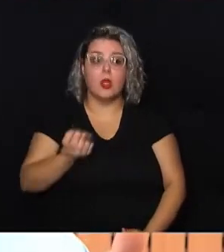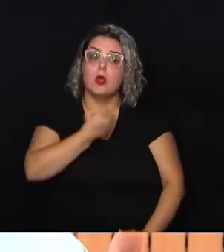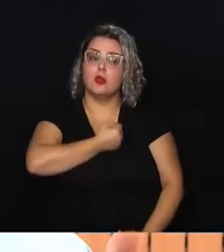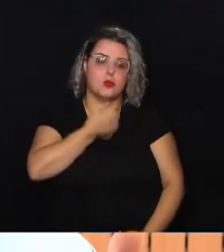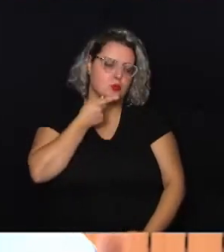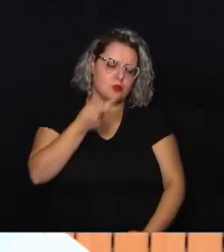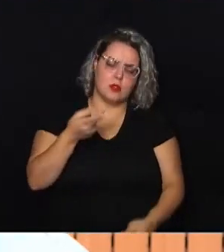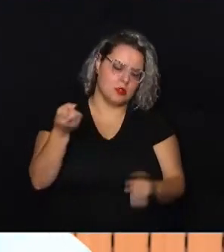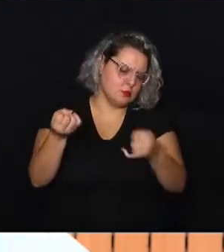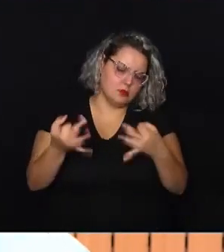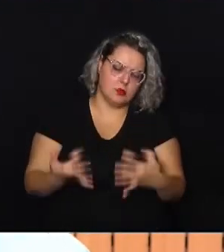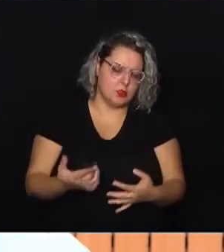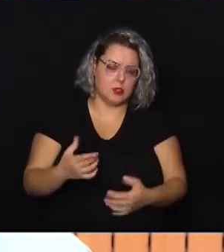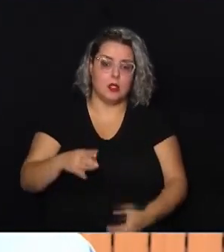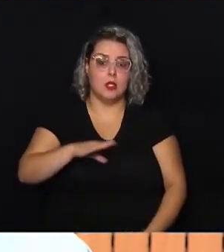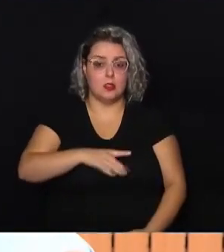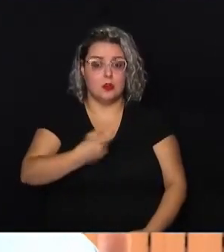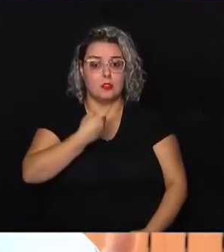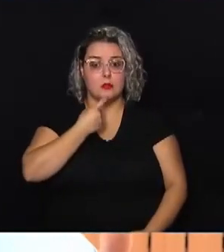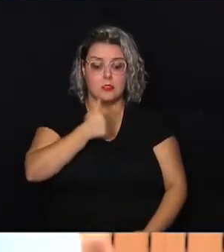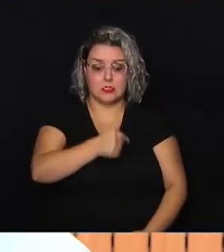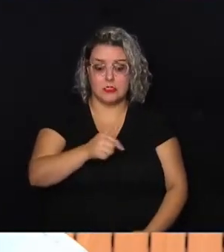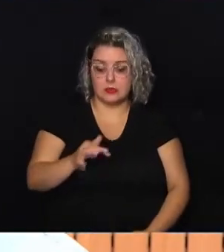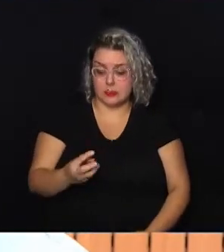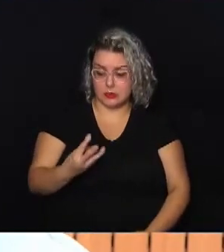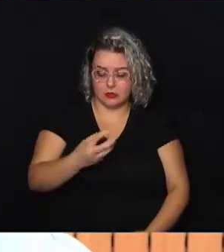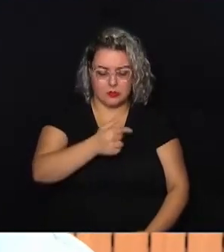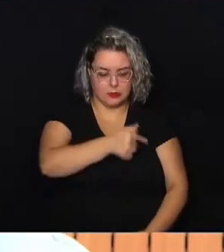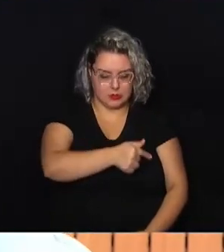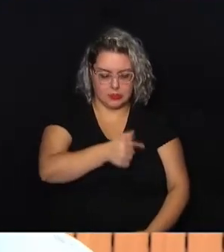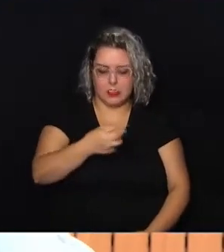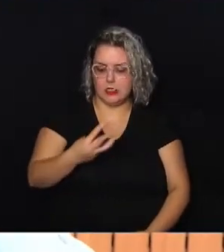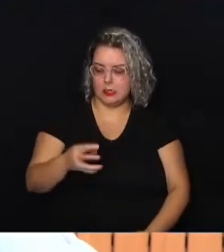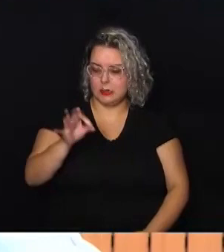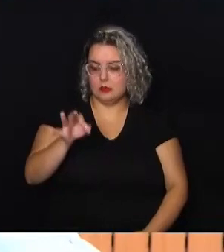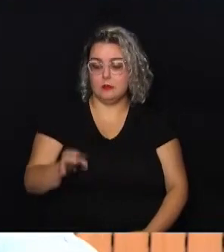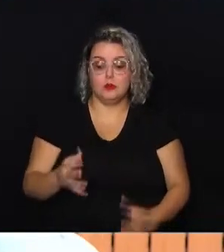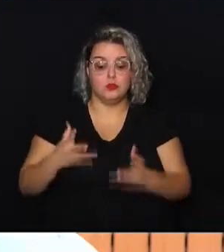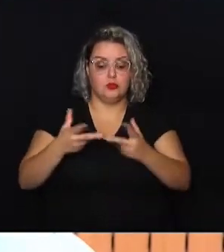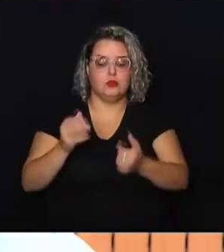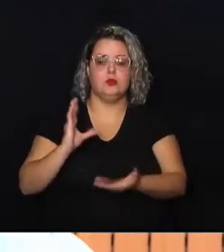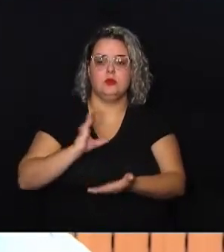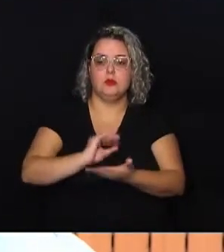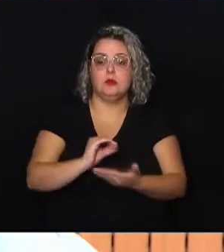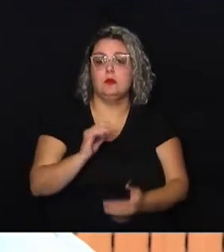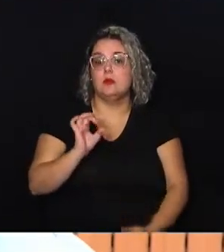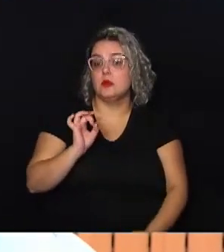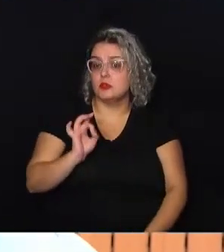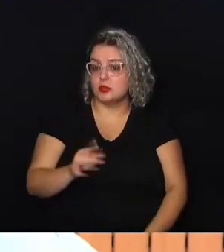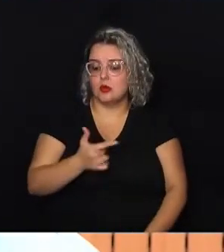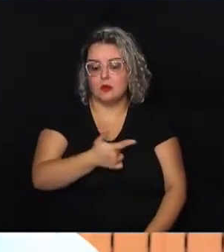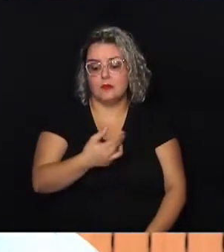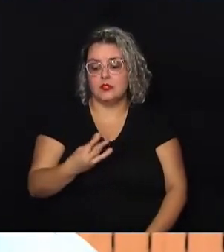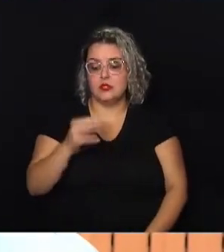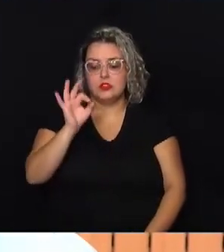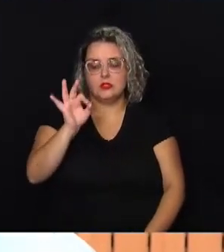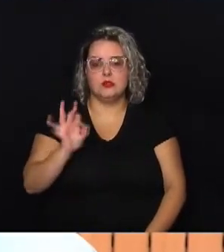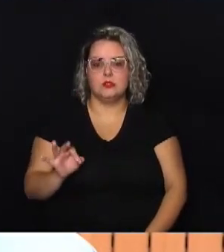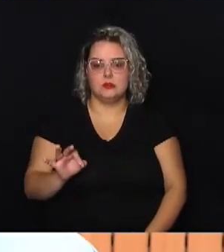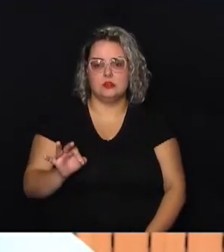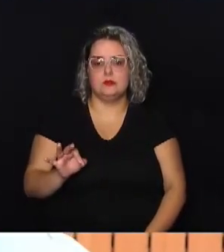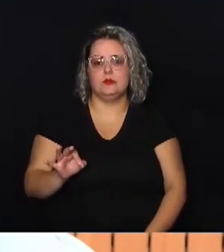só. Campinas investe 73% de todo o montante, ficando aí 23% por conta do Estado e